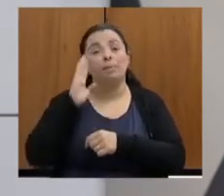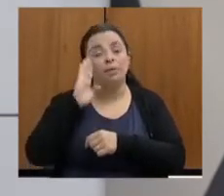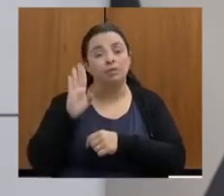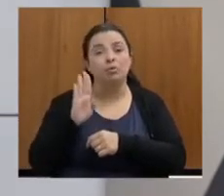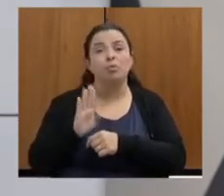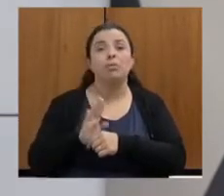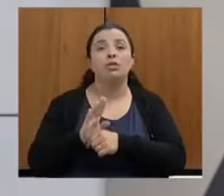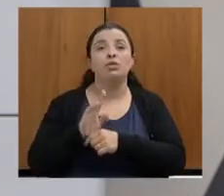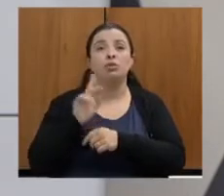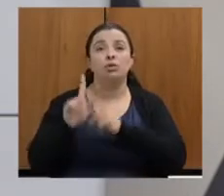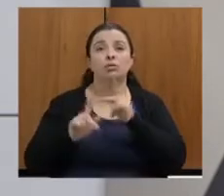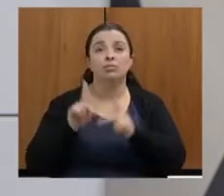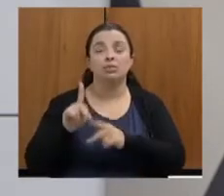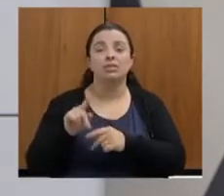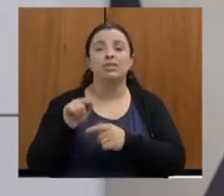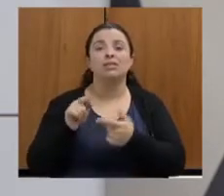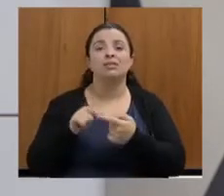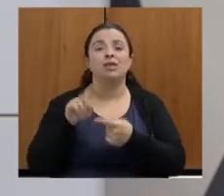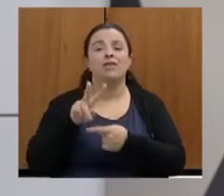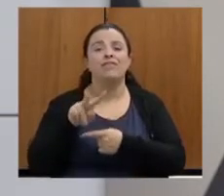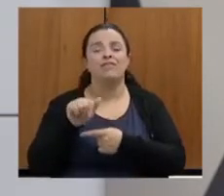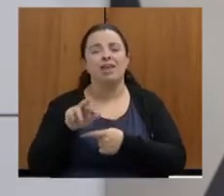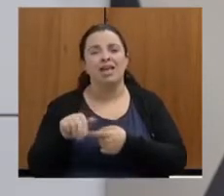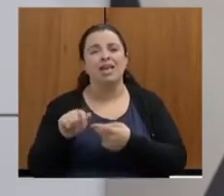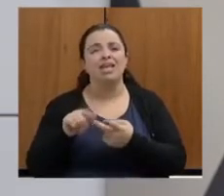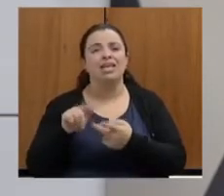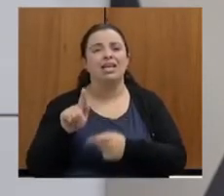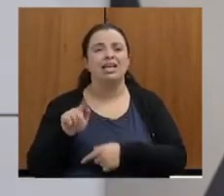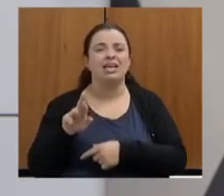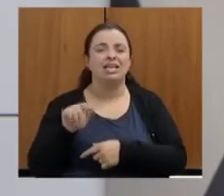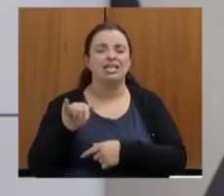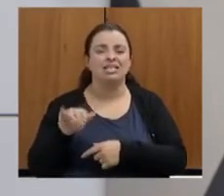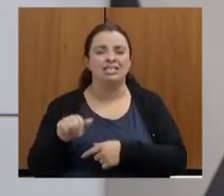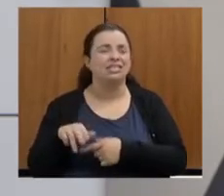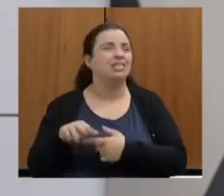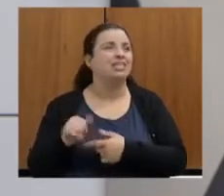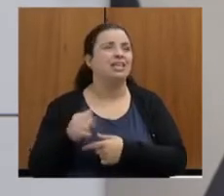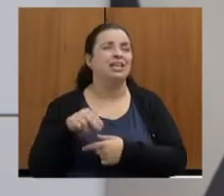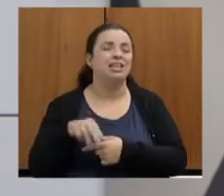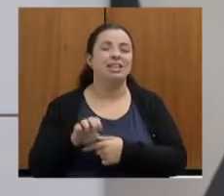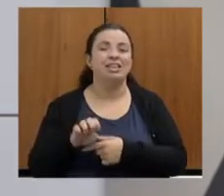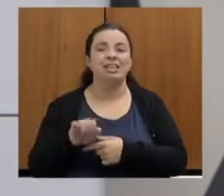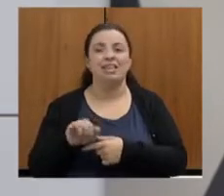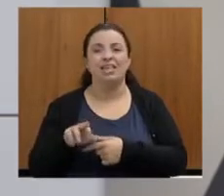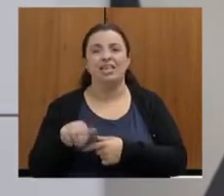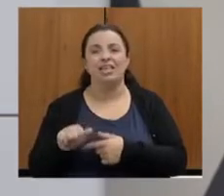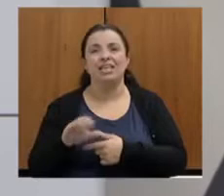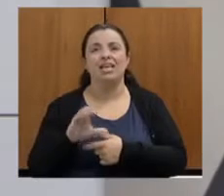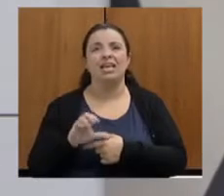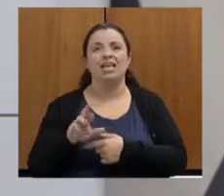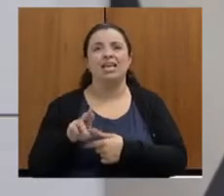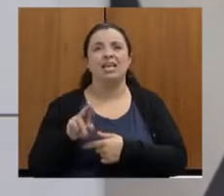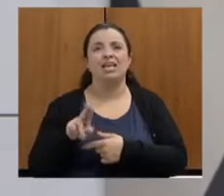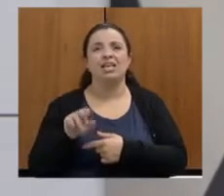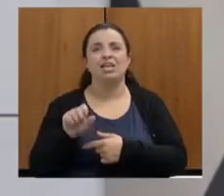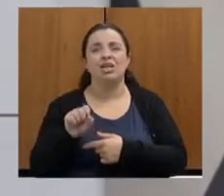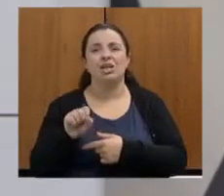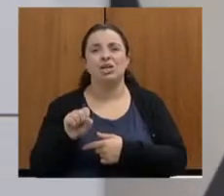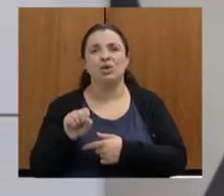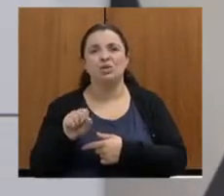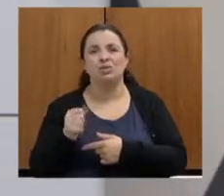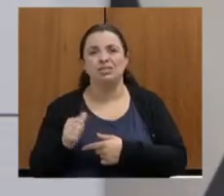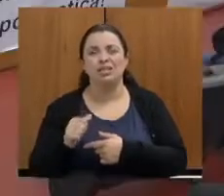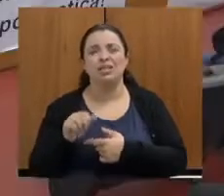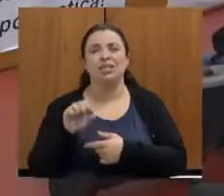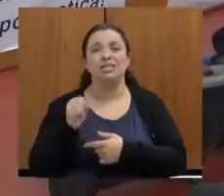guerreiros Mas quero falar o nome dona Vera Dona gracinha Dona Nira Dona Creusa maravilhosa Simone aqui